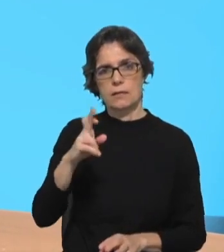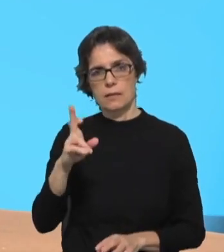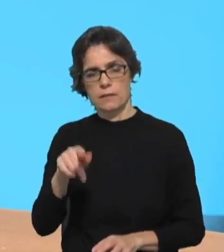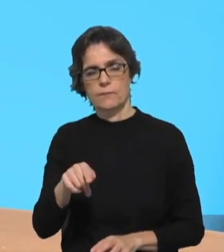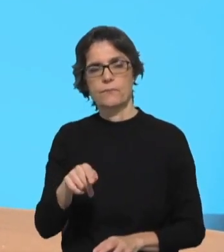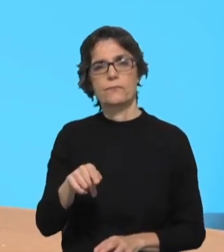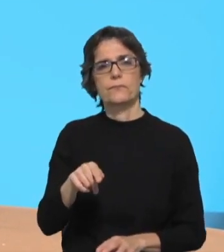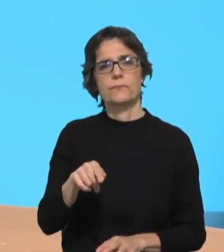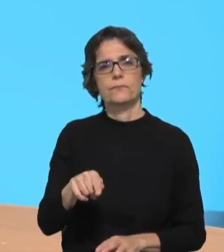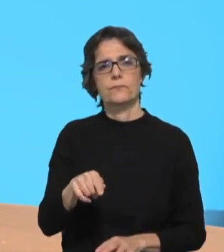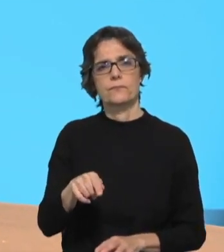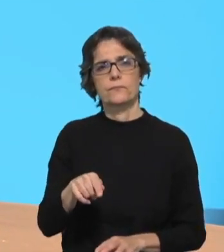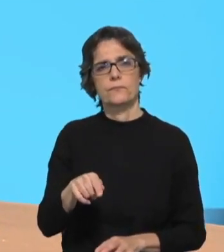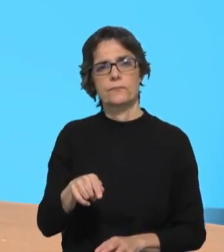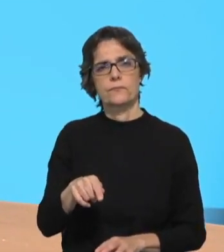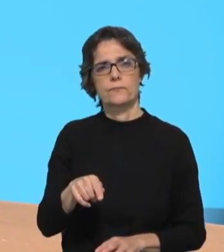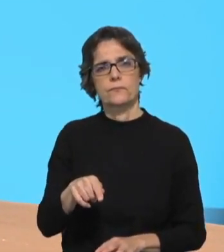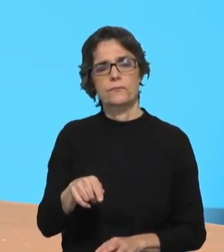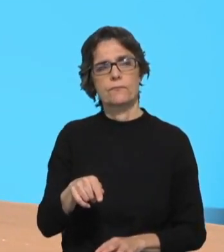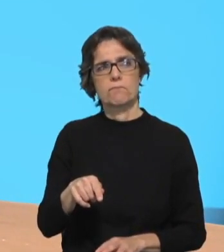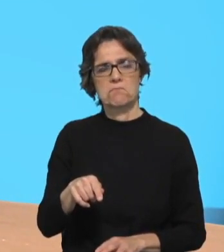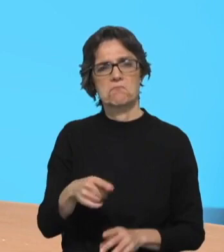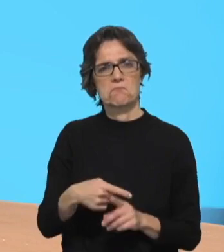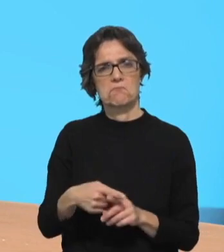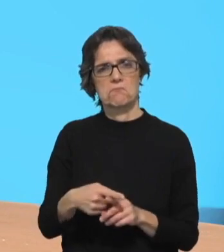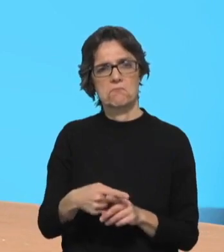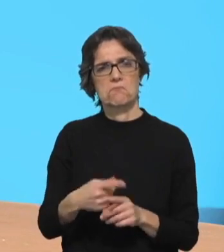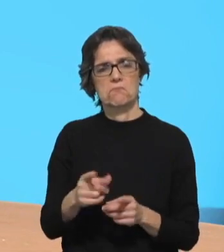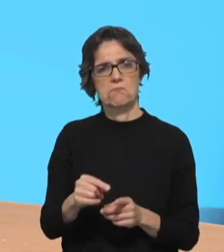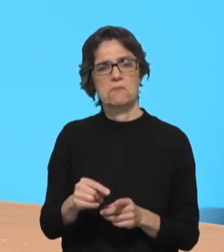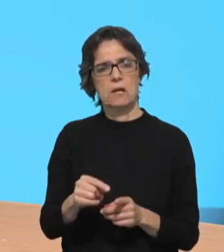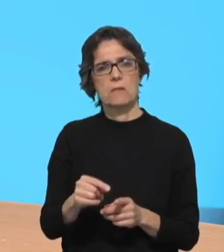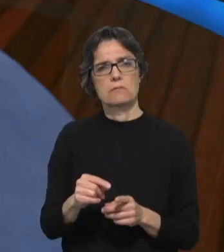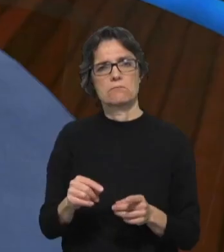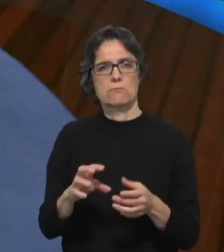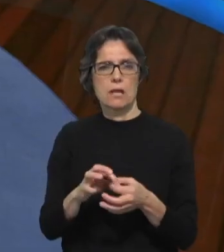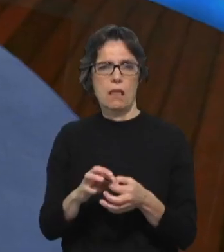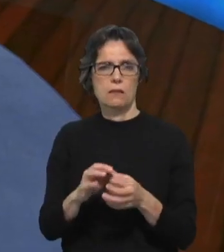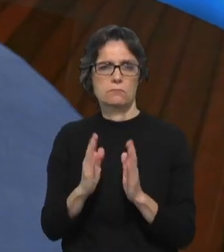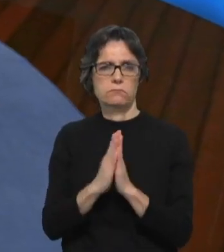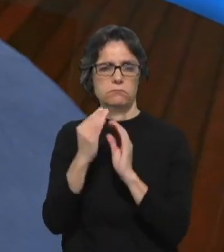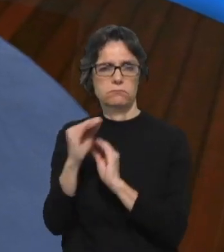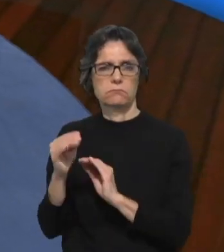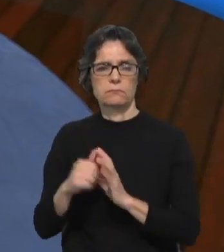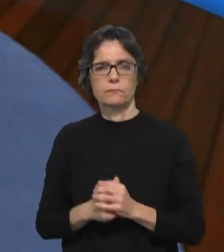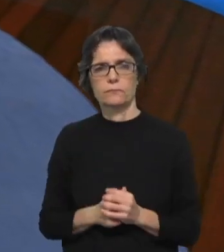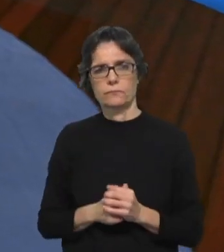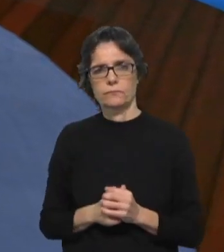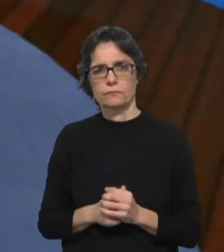falar de uma interessante ferramenta pastoral também. Sim, é verdade, porque, de alguma